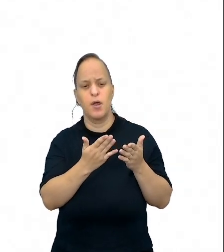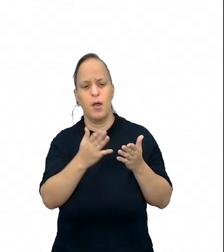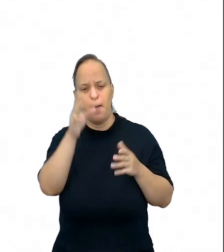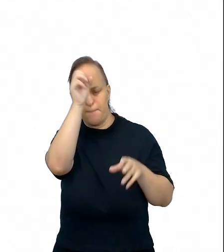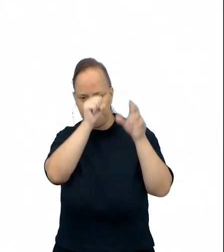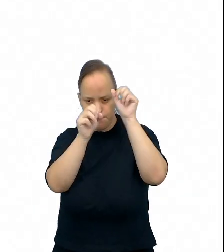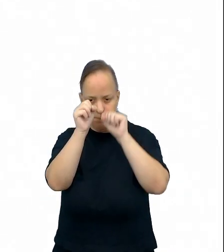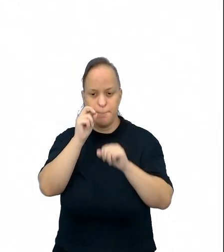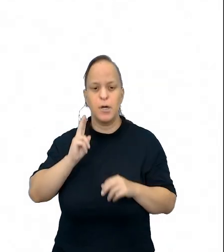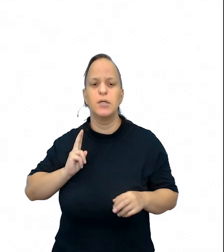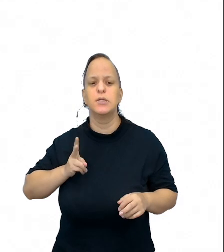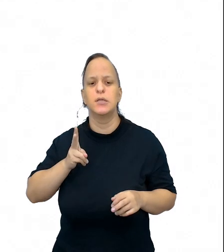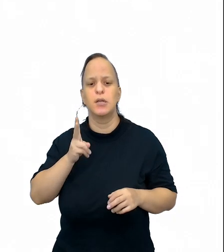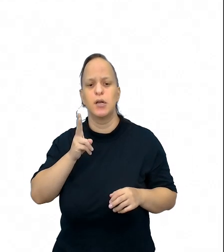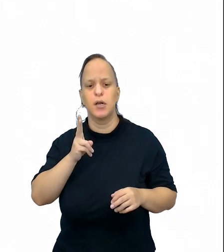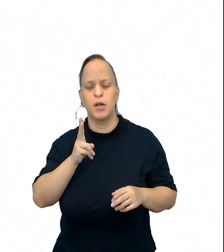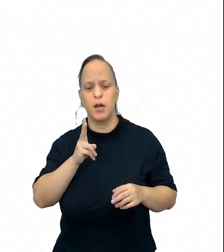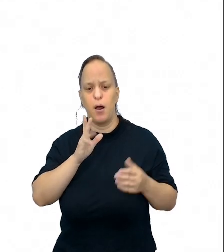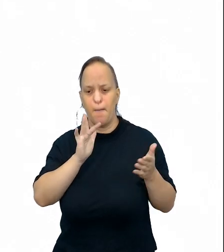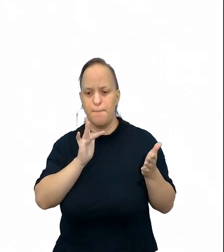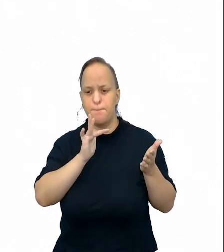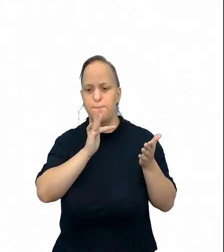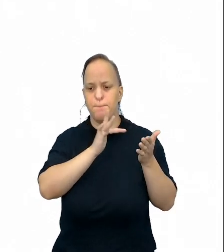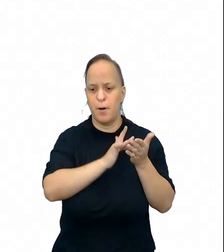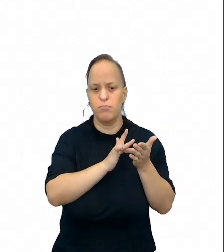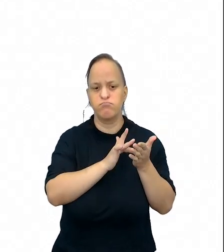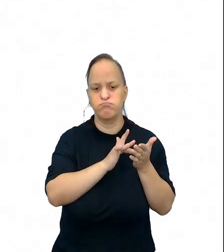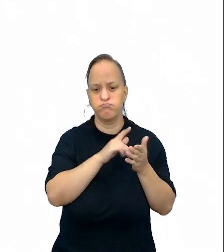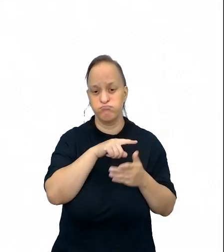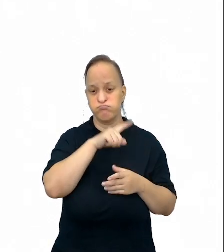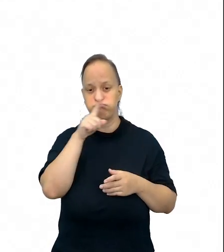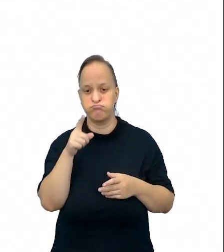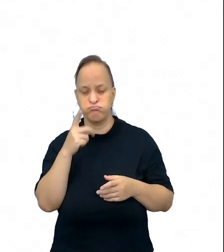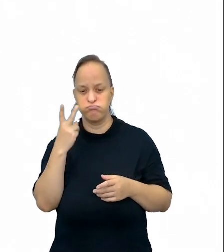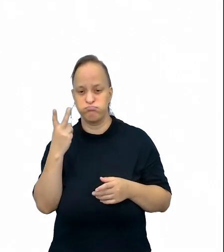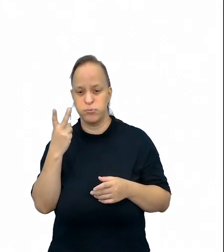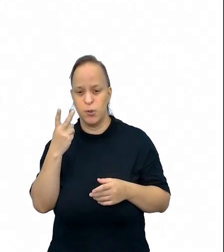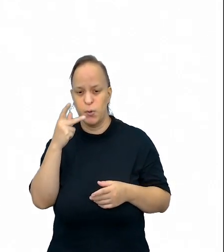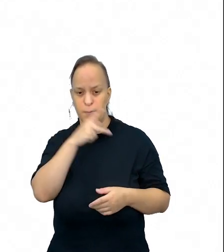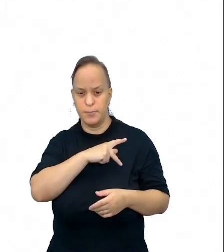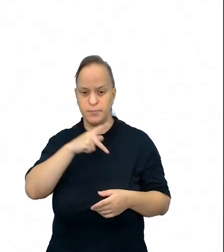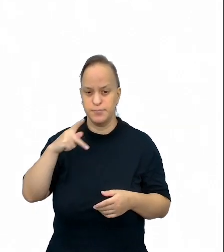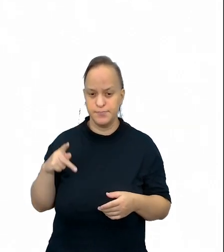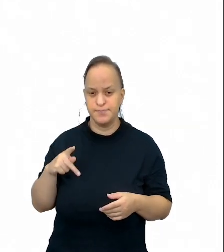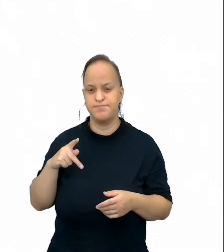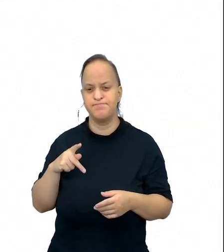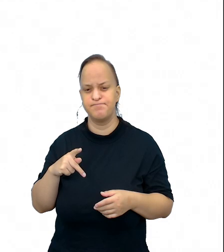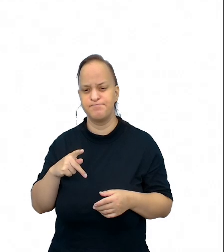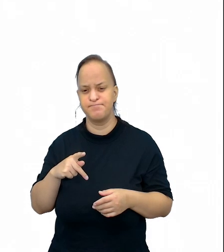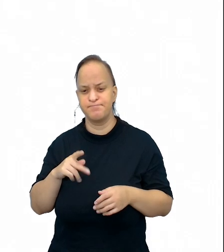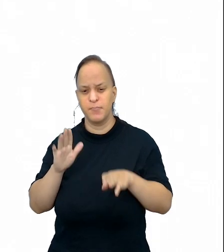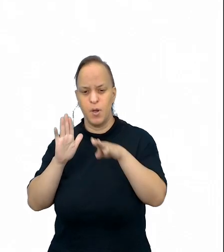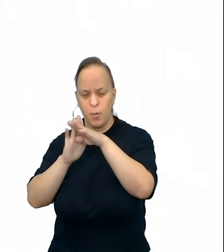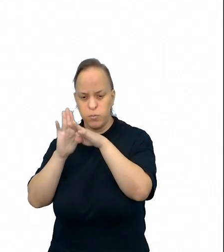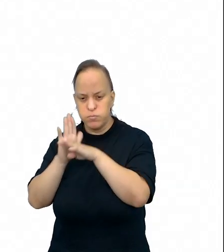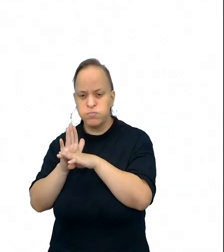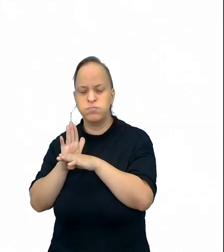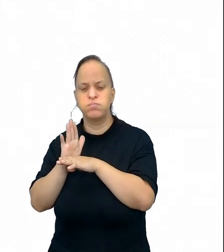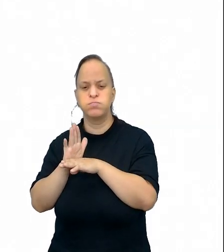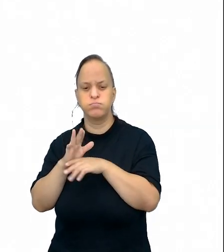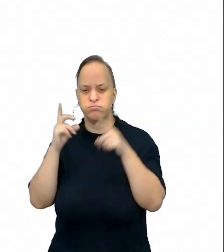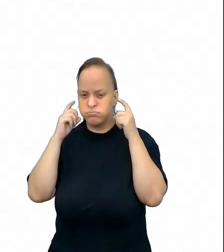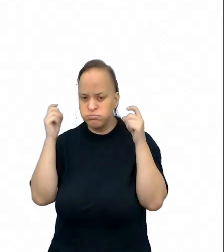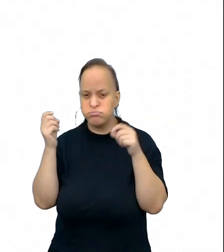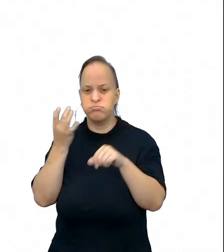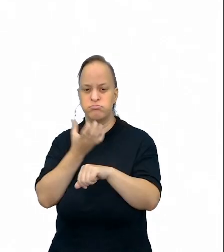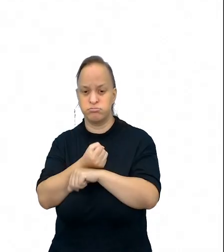professor, ele também já faz esse movimento, né, antes de ir para a aula, ele já olhou todo esse conjunto de aulas e peça também para os estudantes